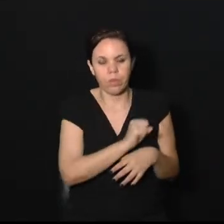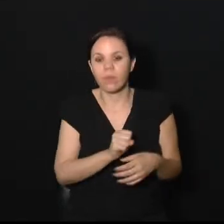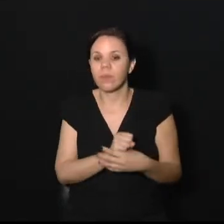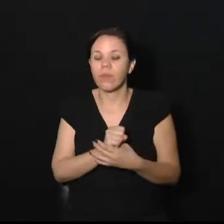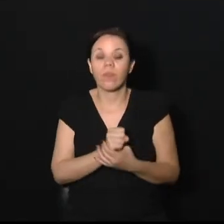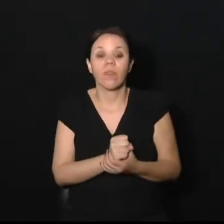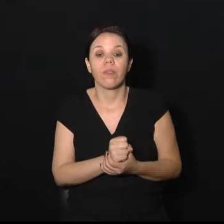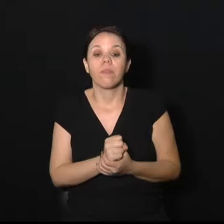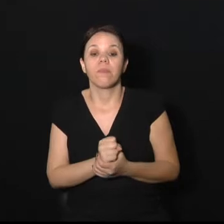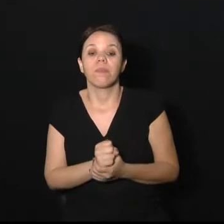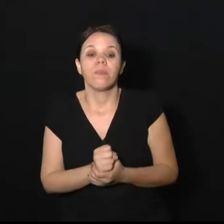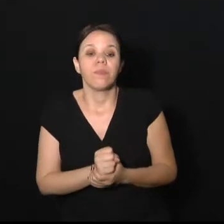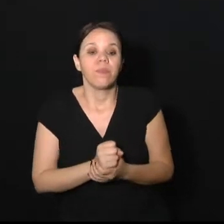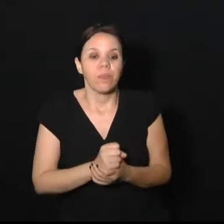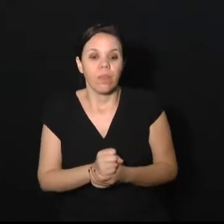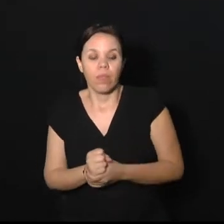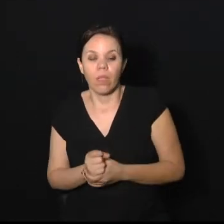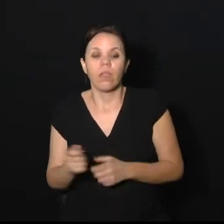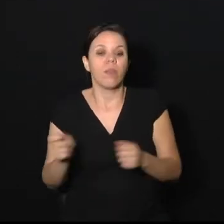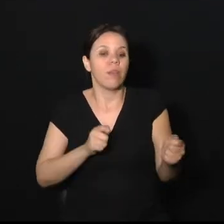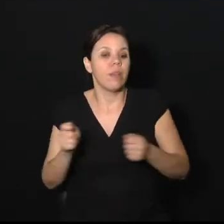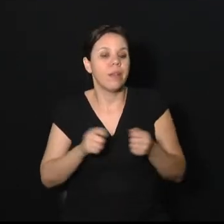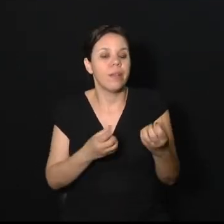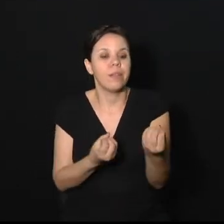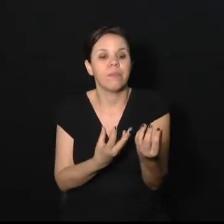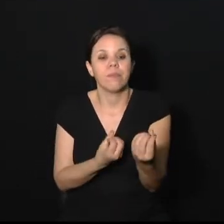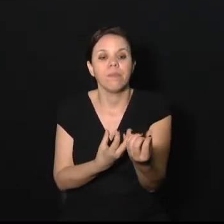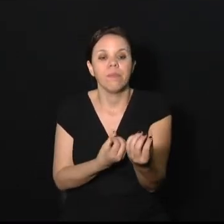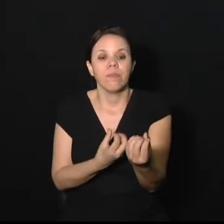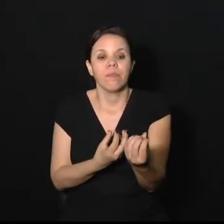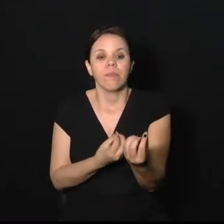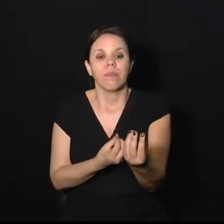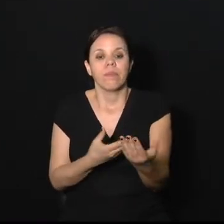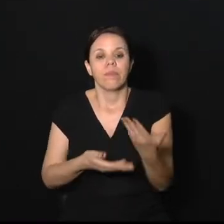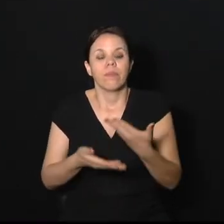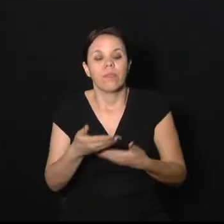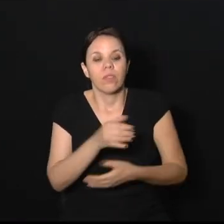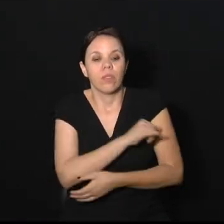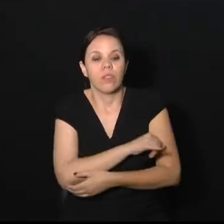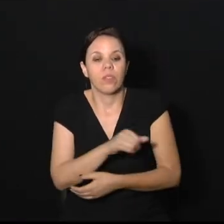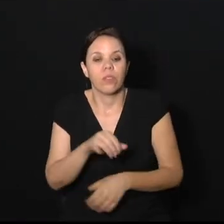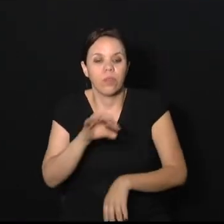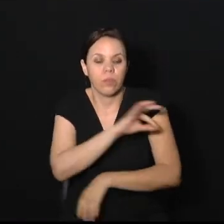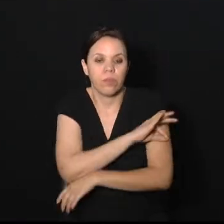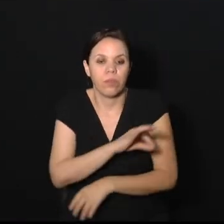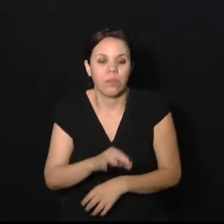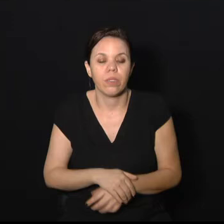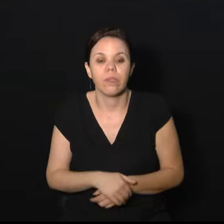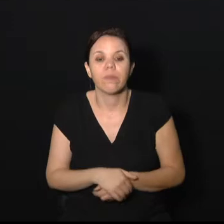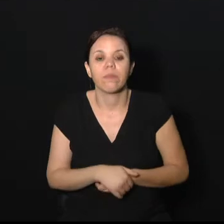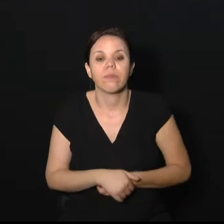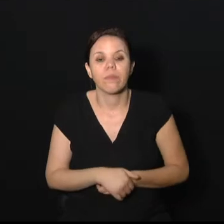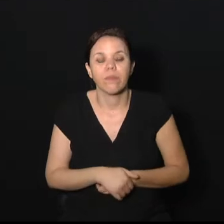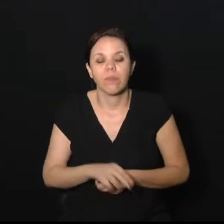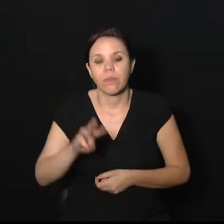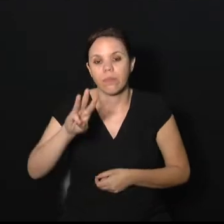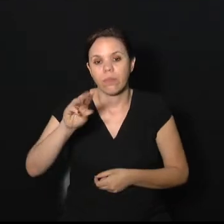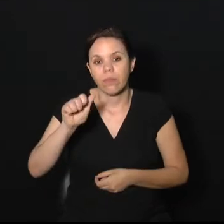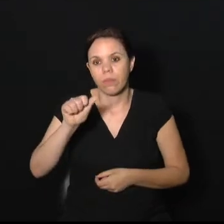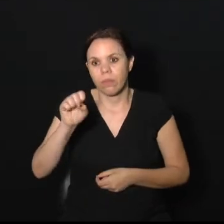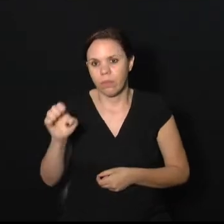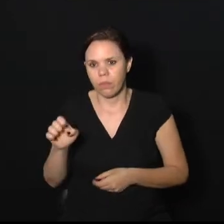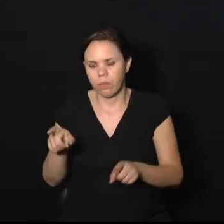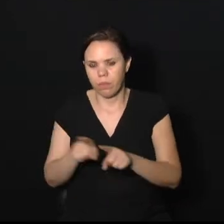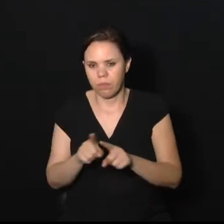têm em termos de acidente, mesmo de controle de informações. É uma troca entre Rio de Janeiro, Prefeitura de Rio de Janeiro e o Waze. O Waze ficou